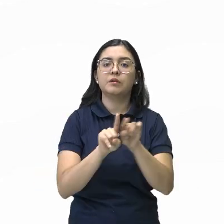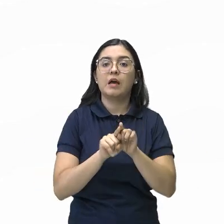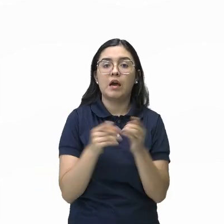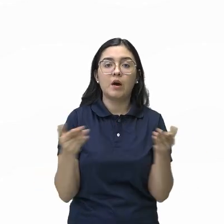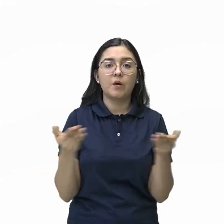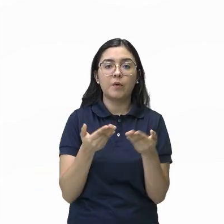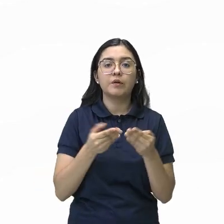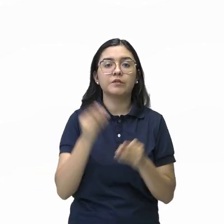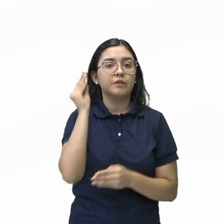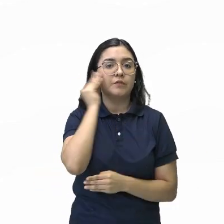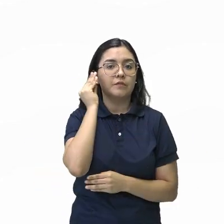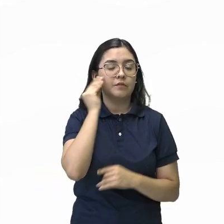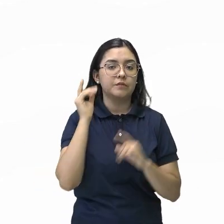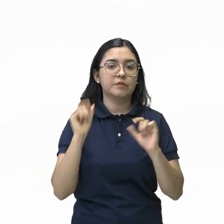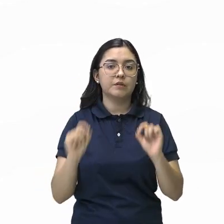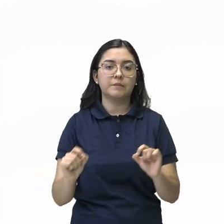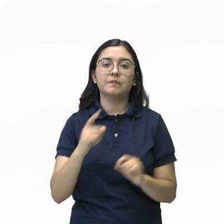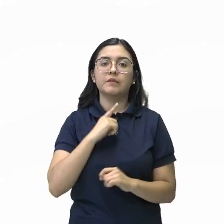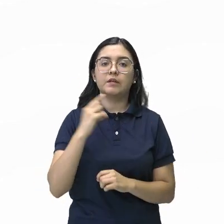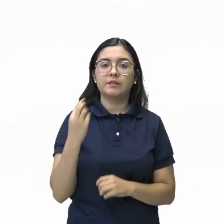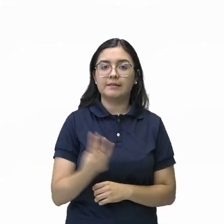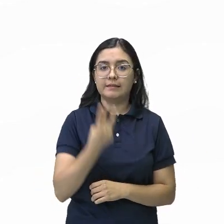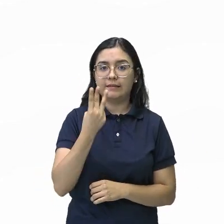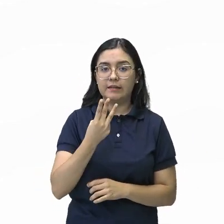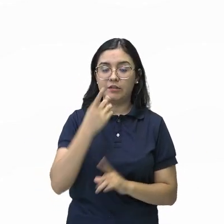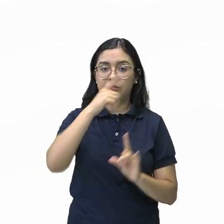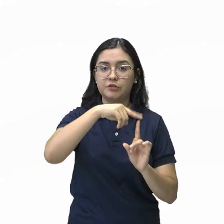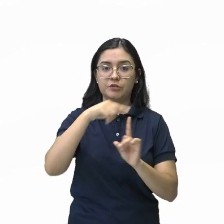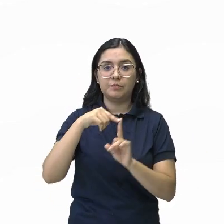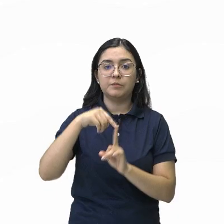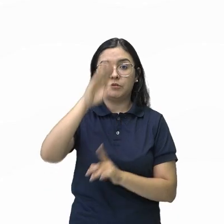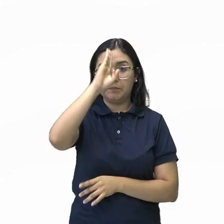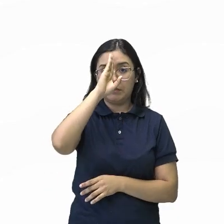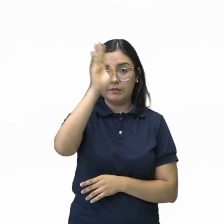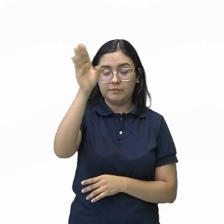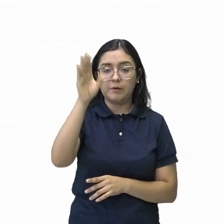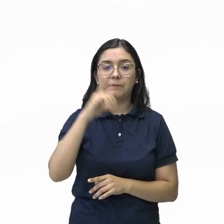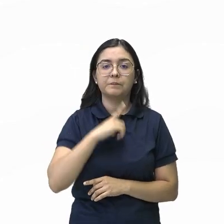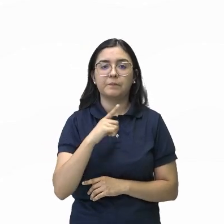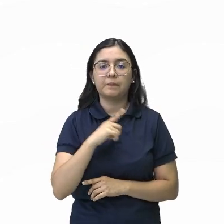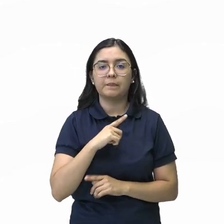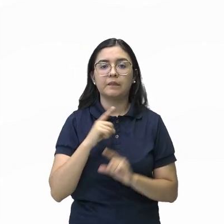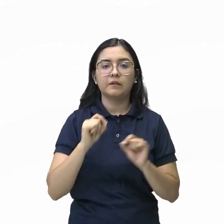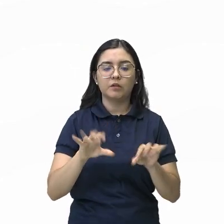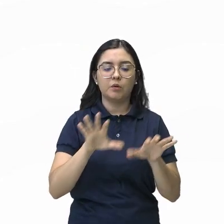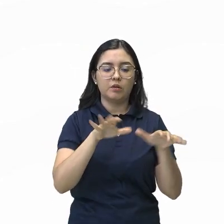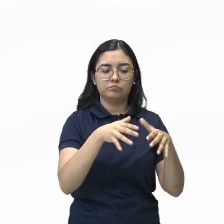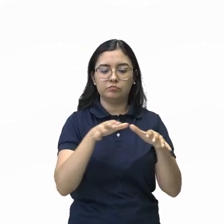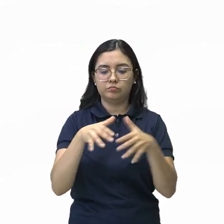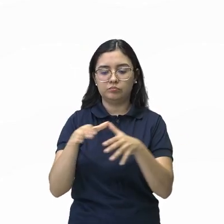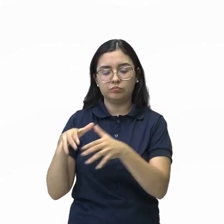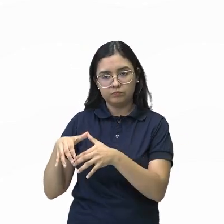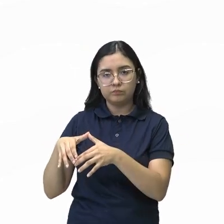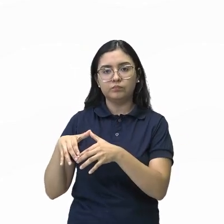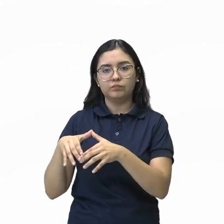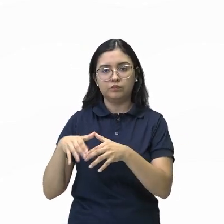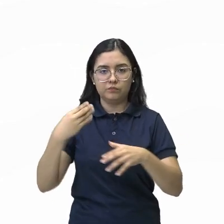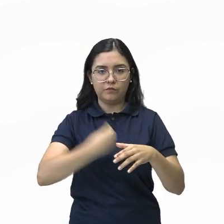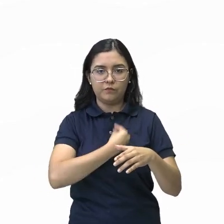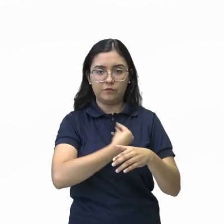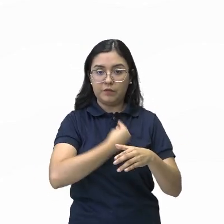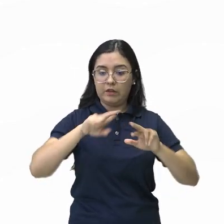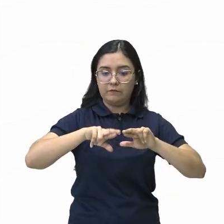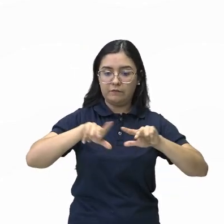a gente já está vendo que existem 3 tipos principais, ou seja, vai ser subdividida aí a biodiversidade